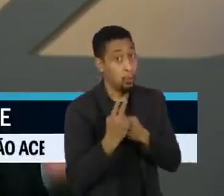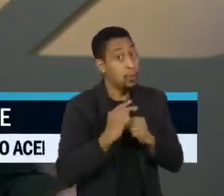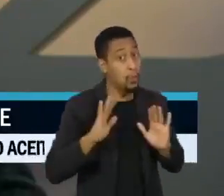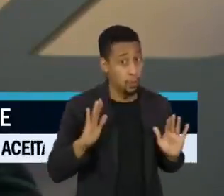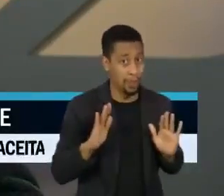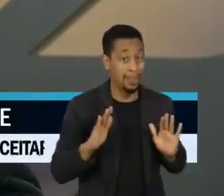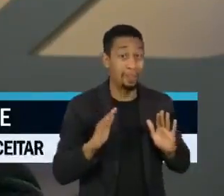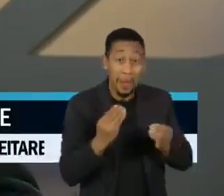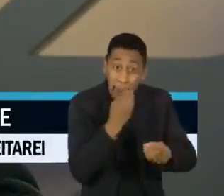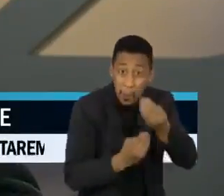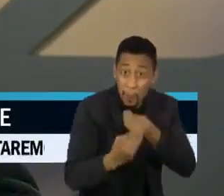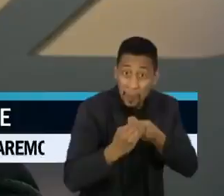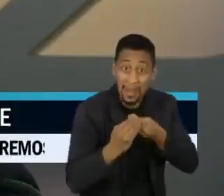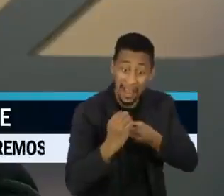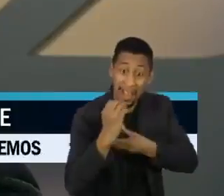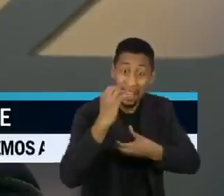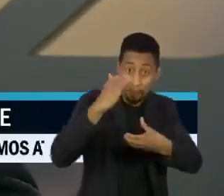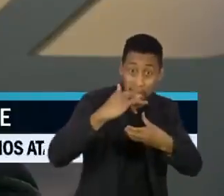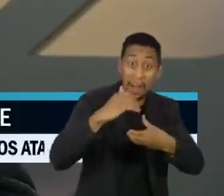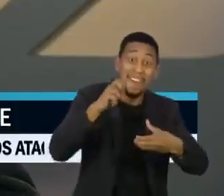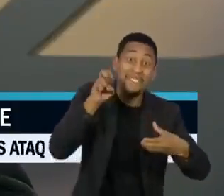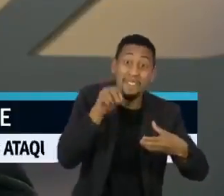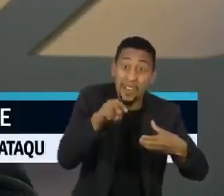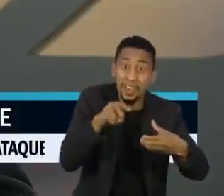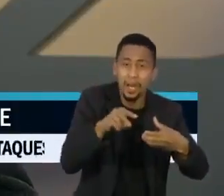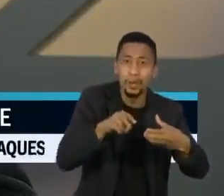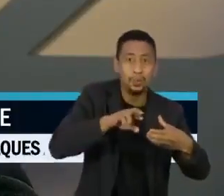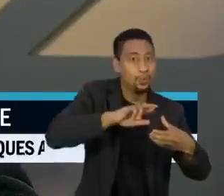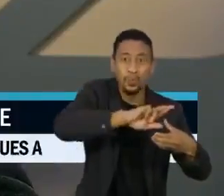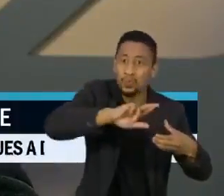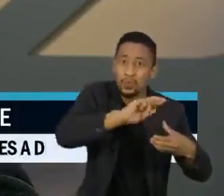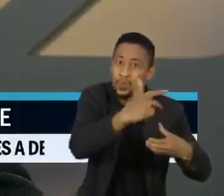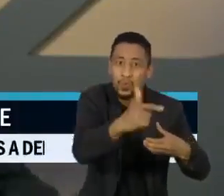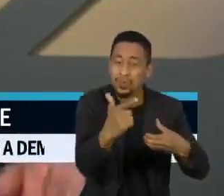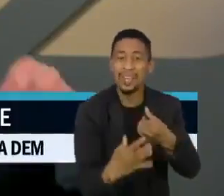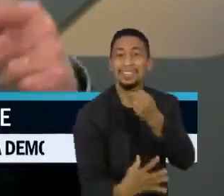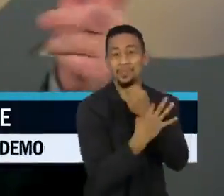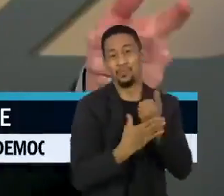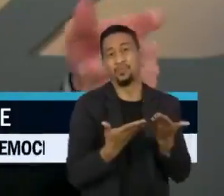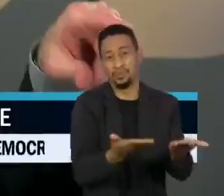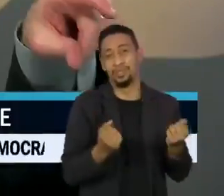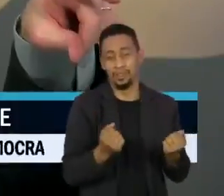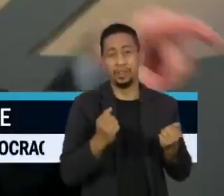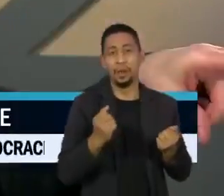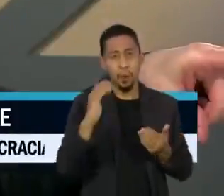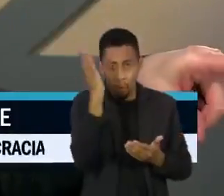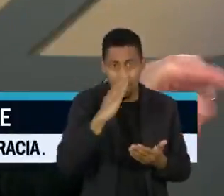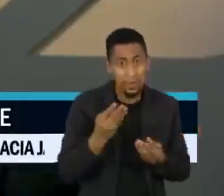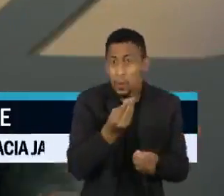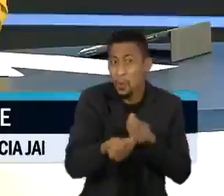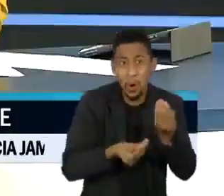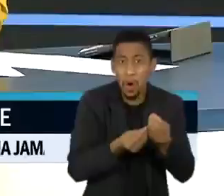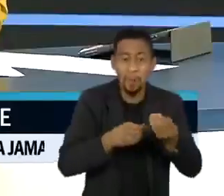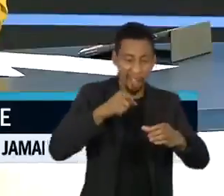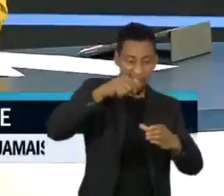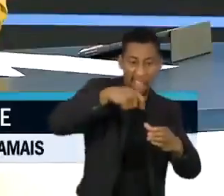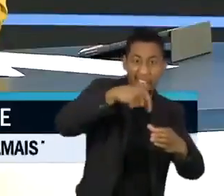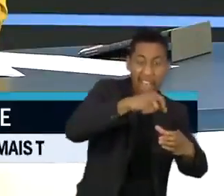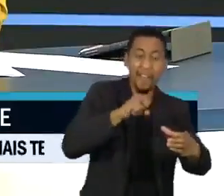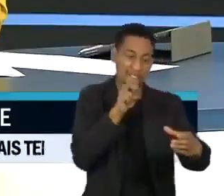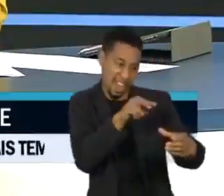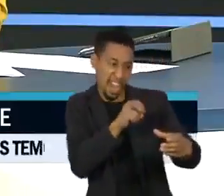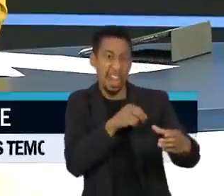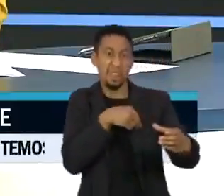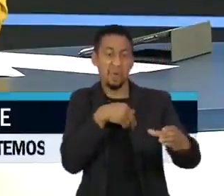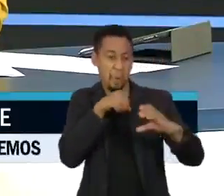cheio de veneno não é alimento seguro o Brasil não vai conseguir atender os nossos compradores vendendo essa